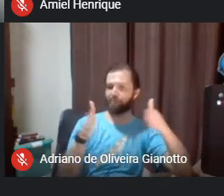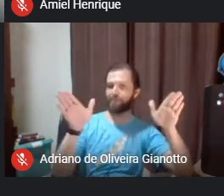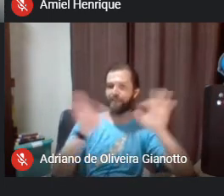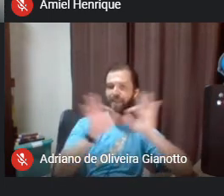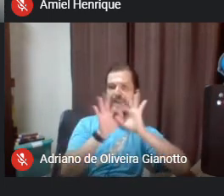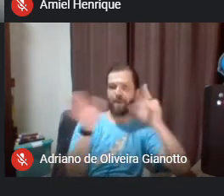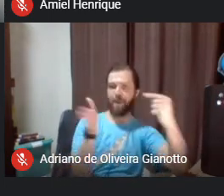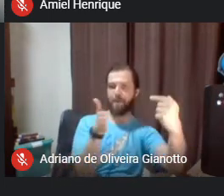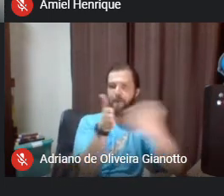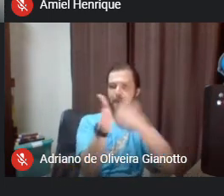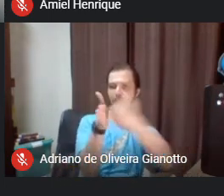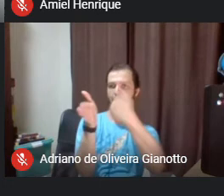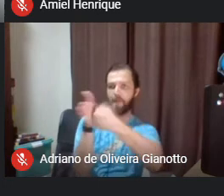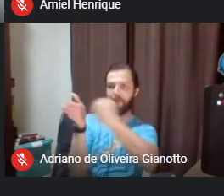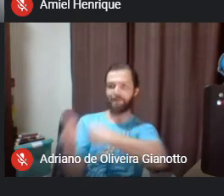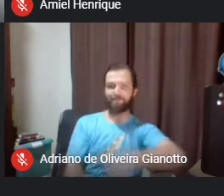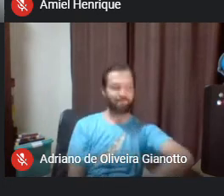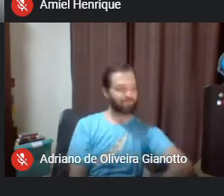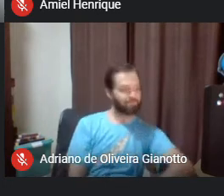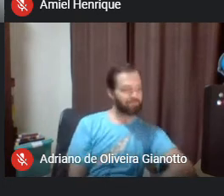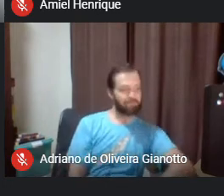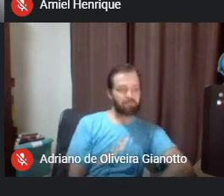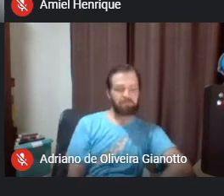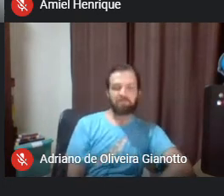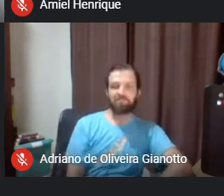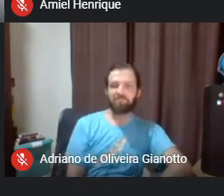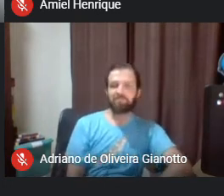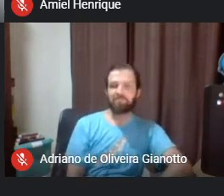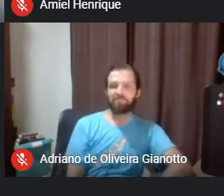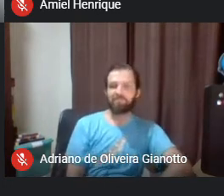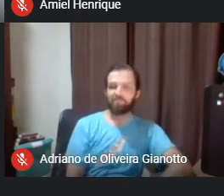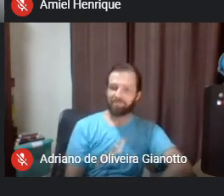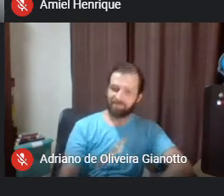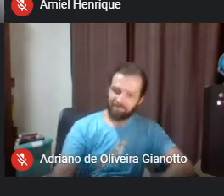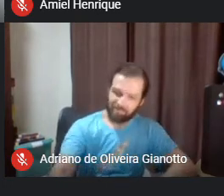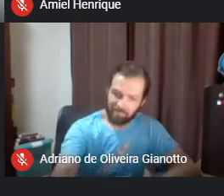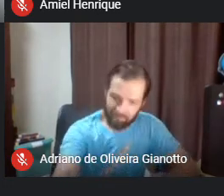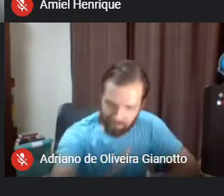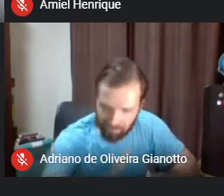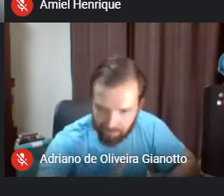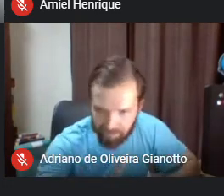Tá ok? Está aberto agora para perguntas.